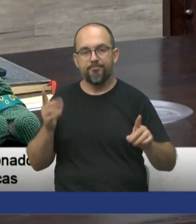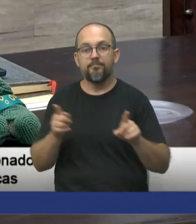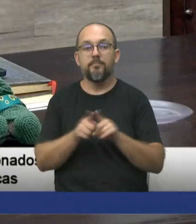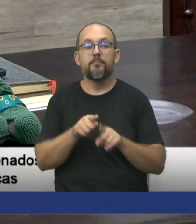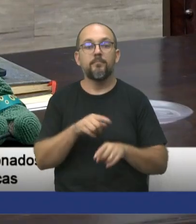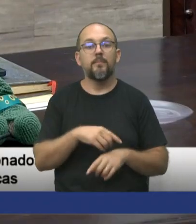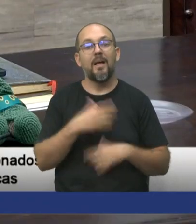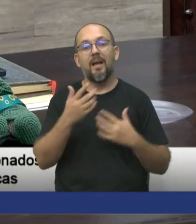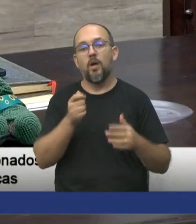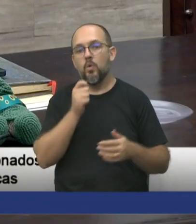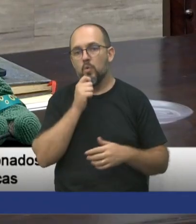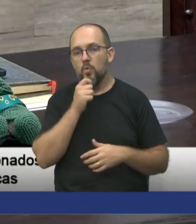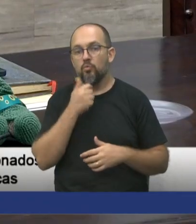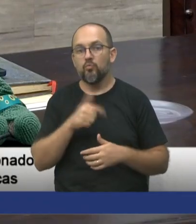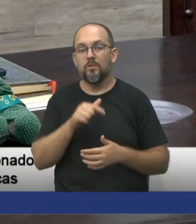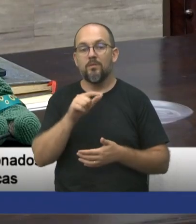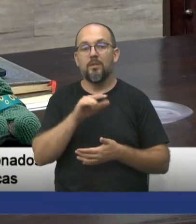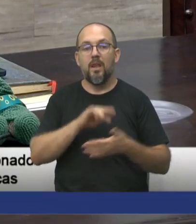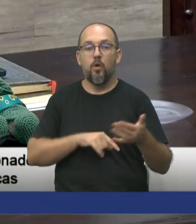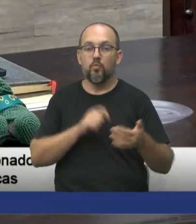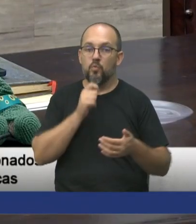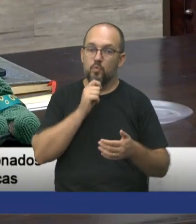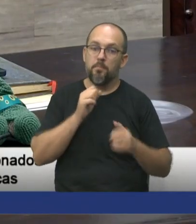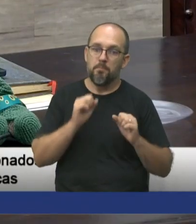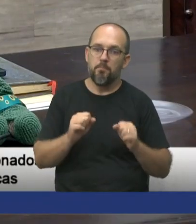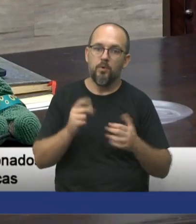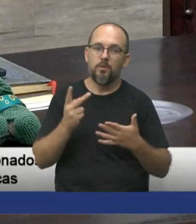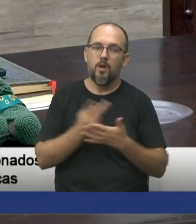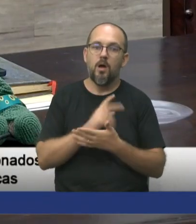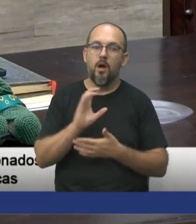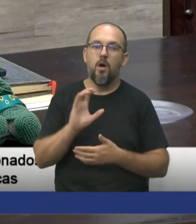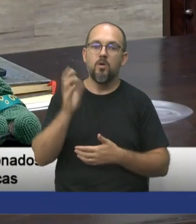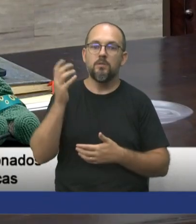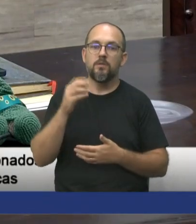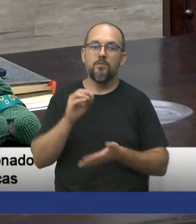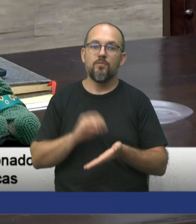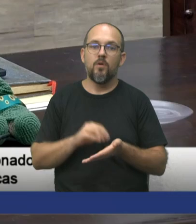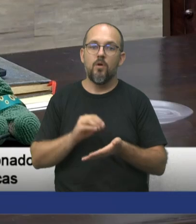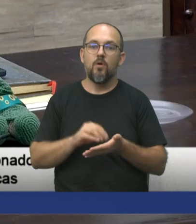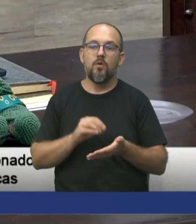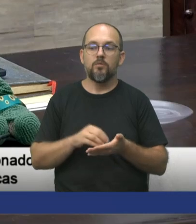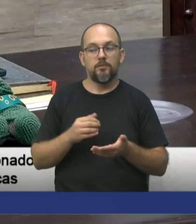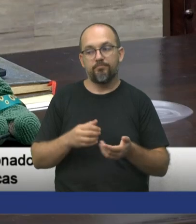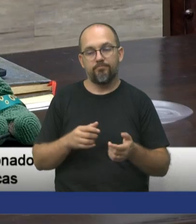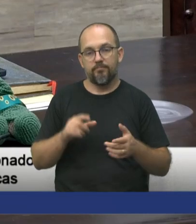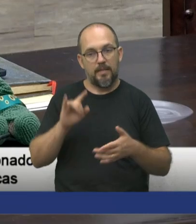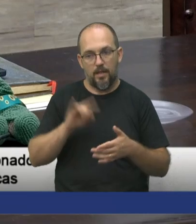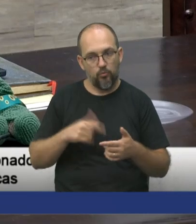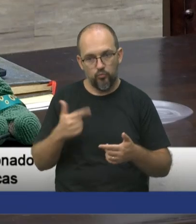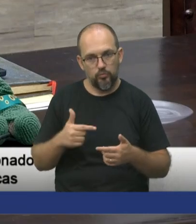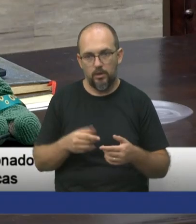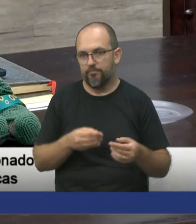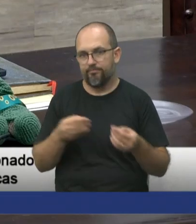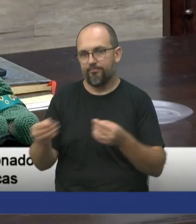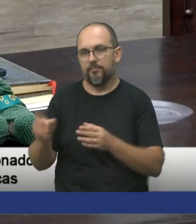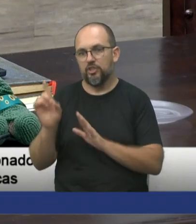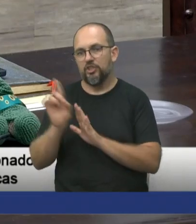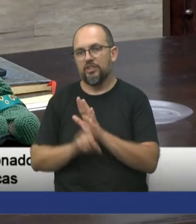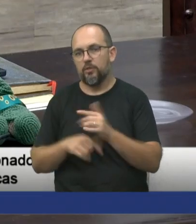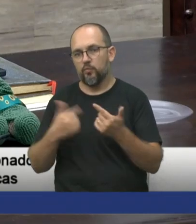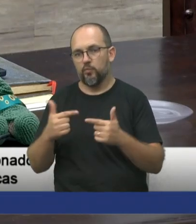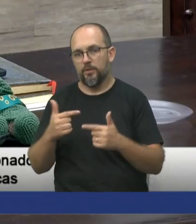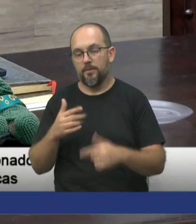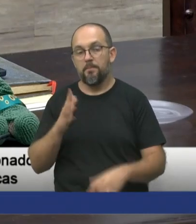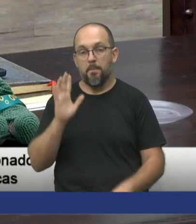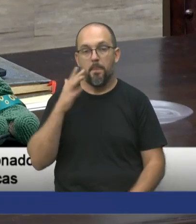do laudo pode ser uma ausência, pode ser não, é a ausência da concessão dos direitos. Então, na minha cabeça, se você tem um